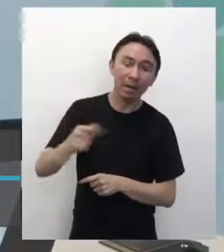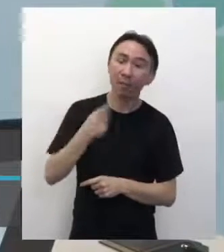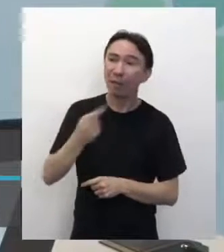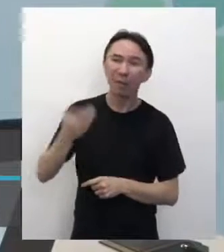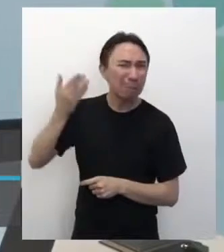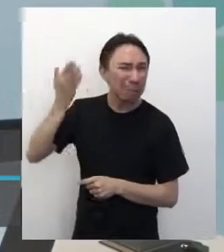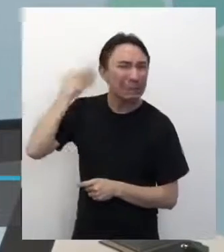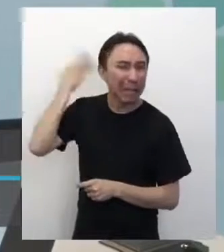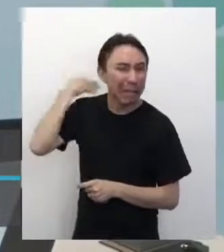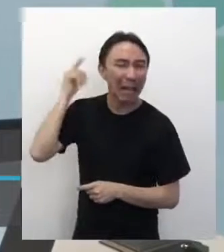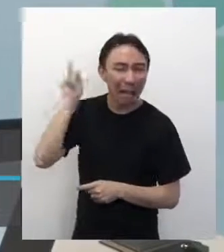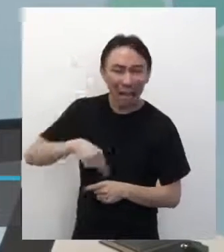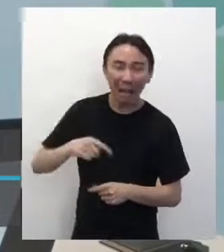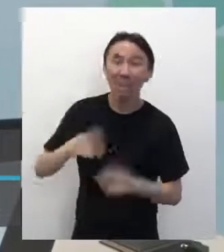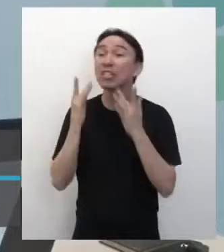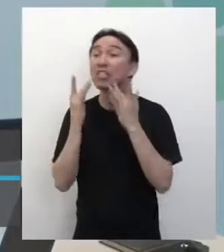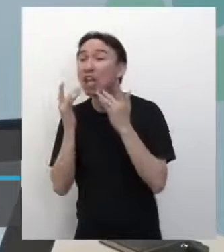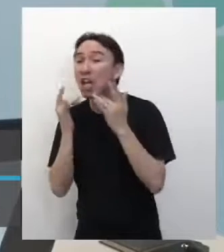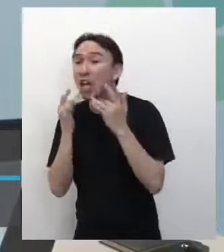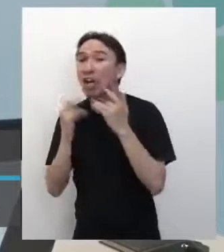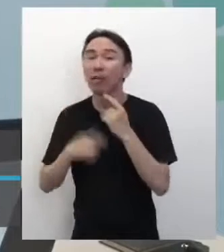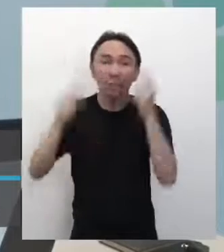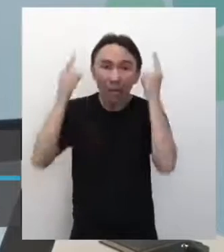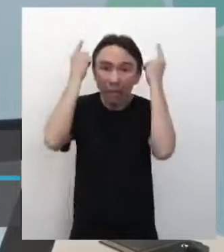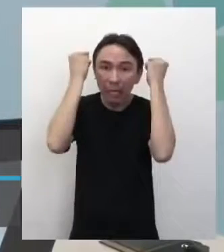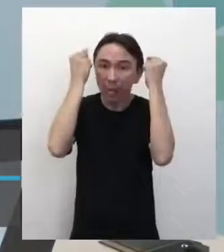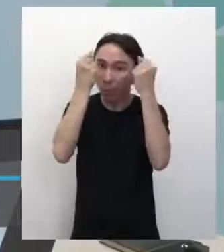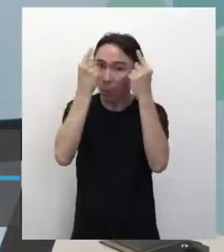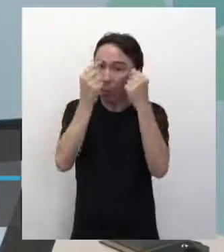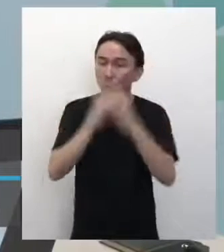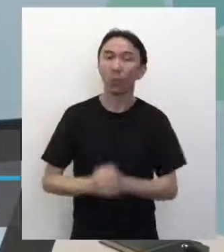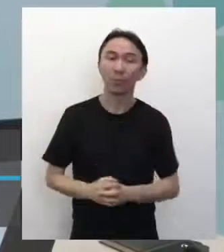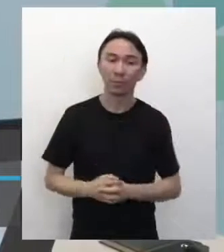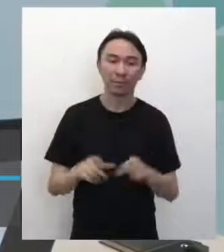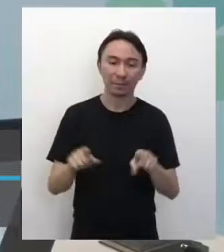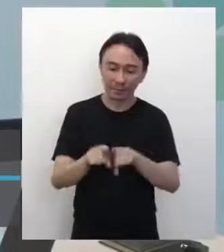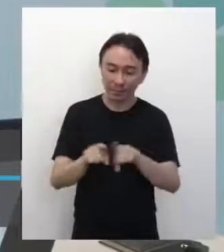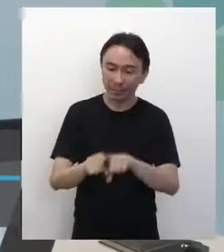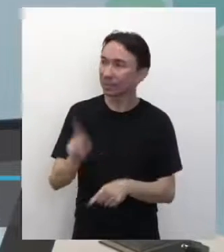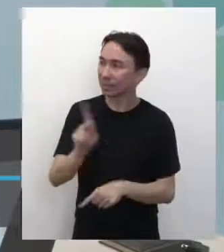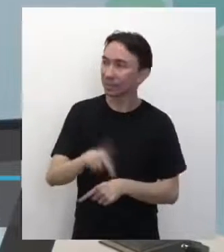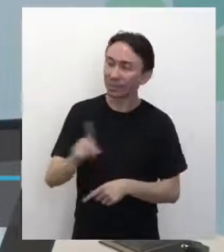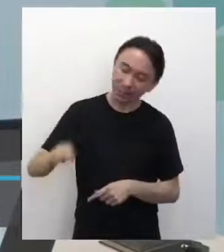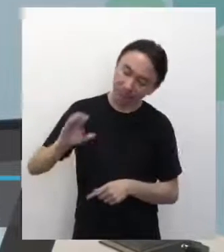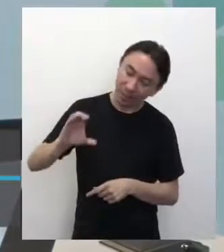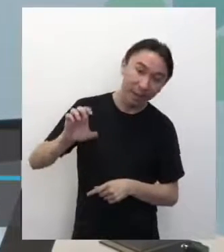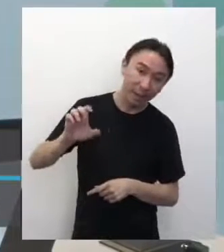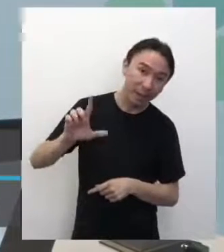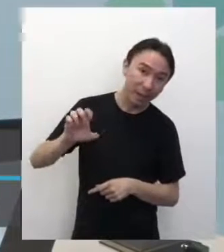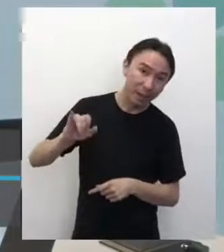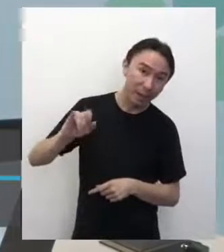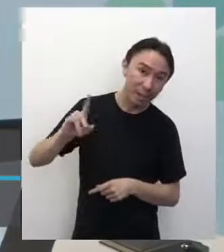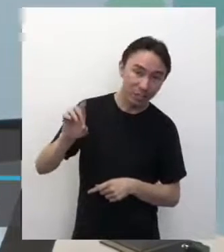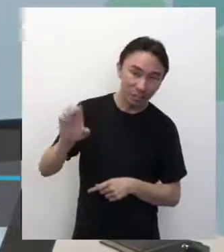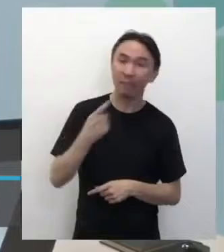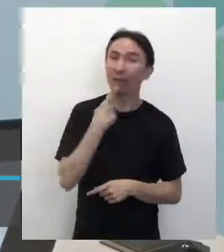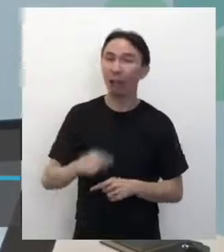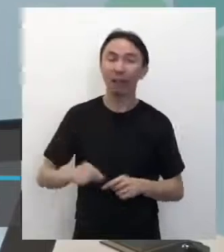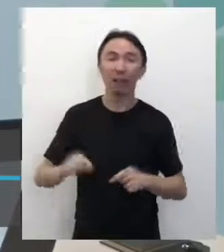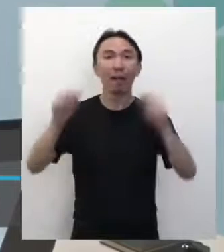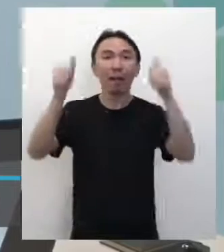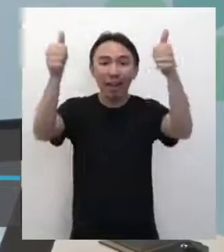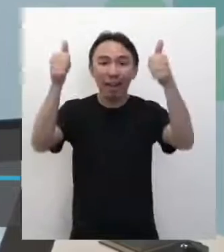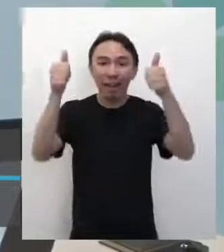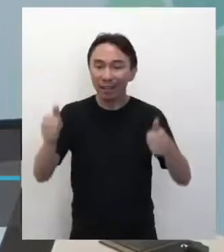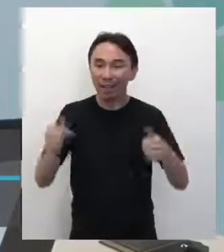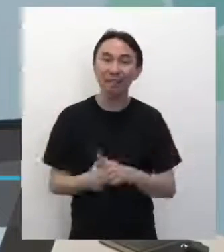dos teatros gregos. Temos também a Pro Cleide, que também menciona o cartaz. A Pro Leandra fala de usando